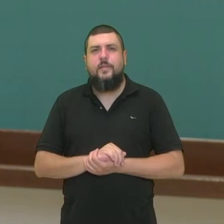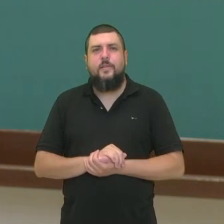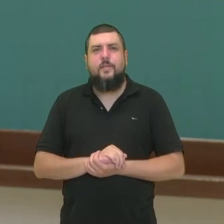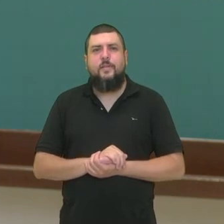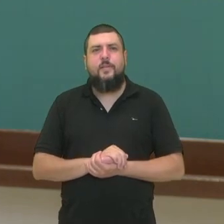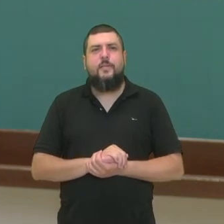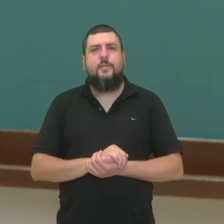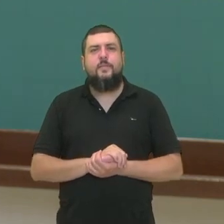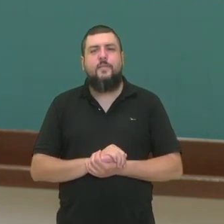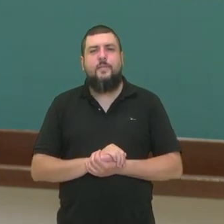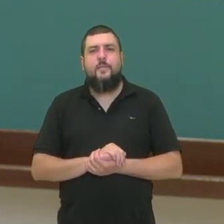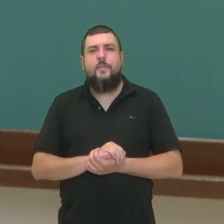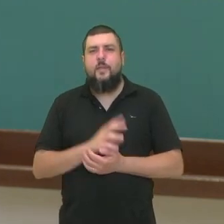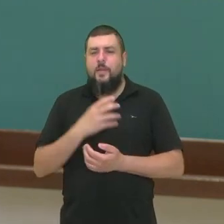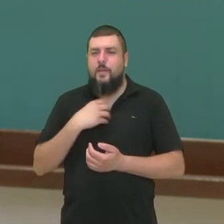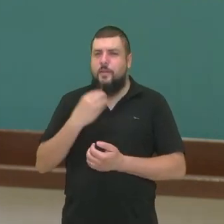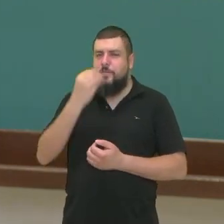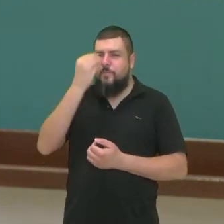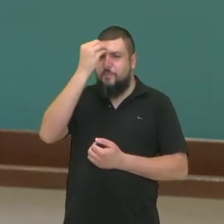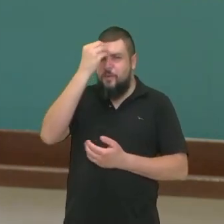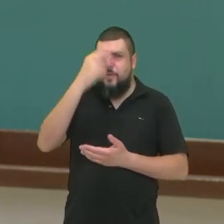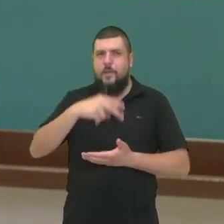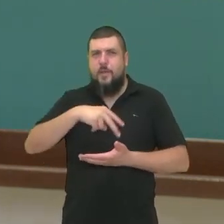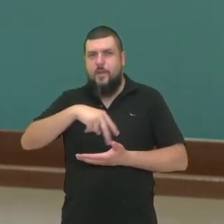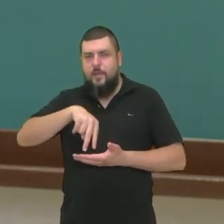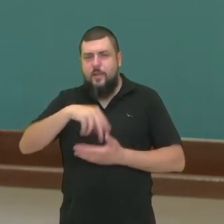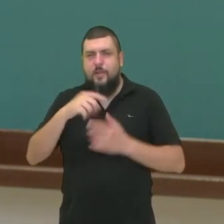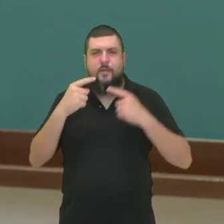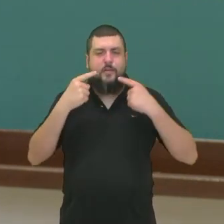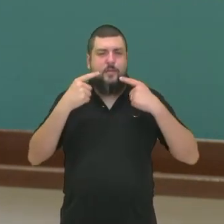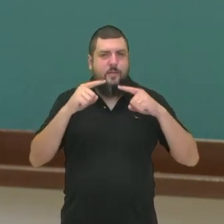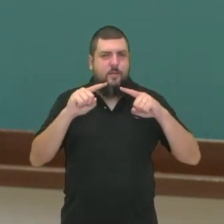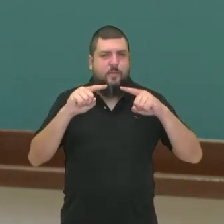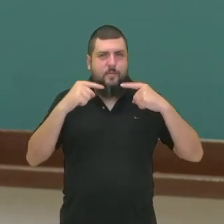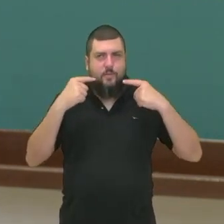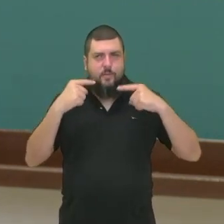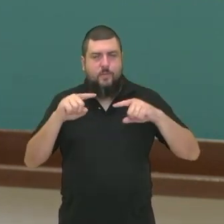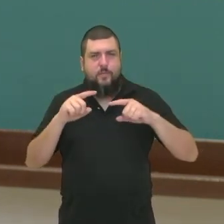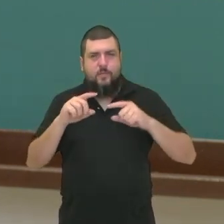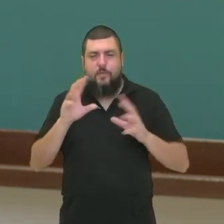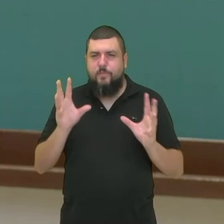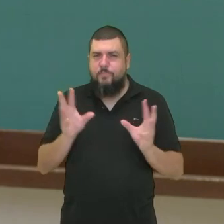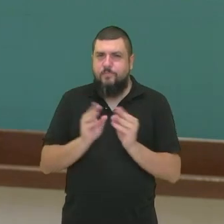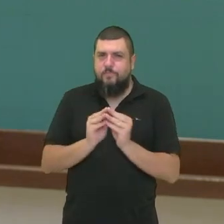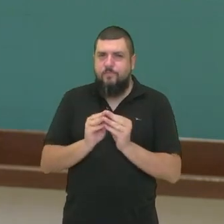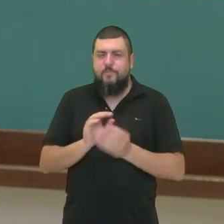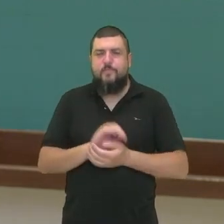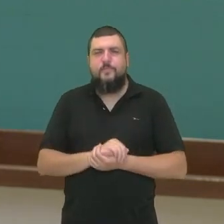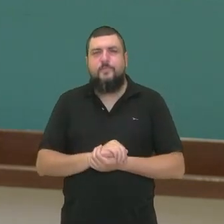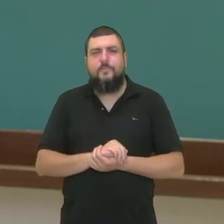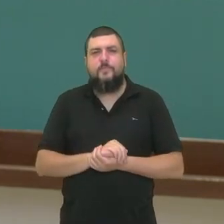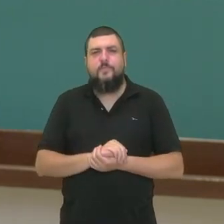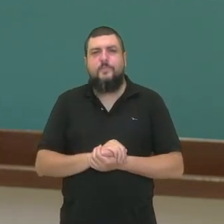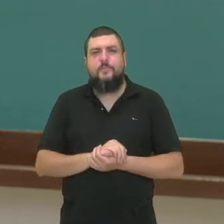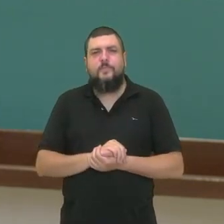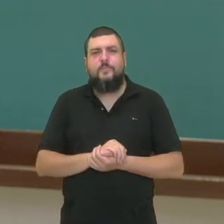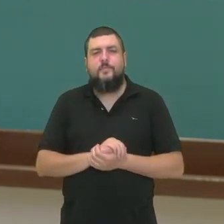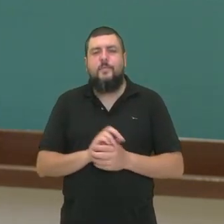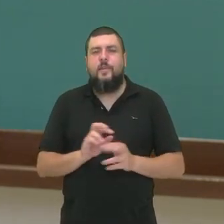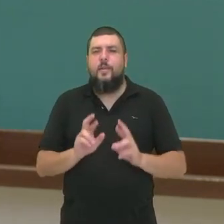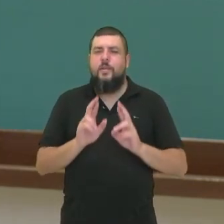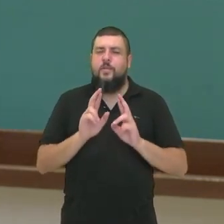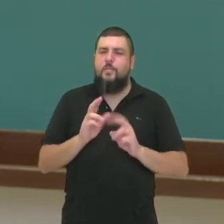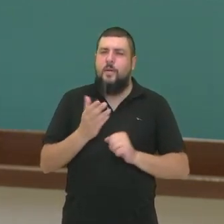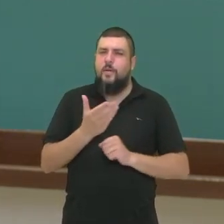a ciranda também é dança, é música, né? Está tudo envolvido. Espero que vocês tenham aproveitado